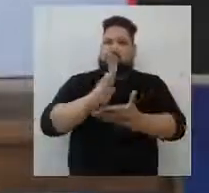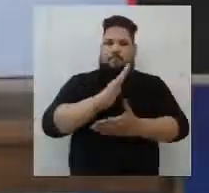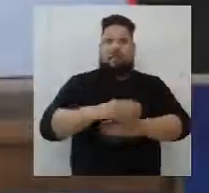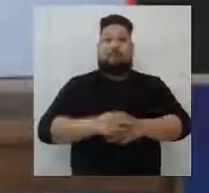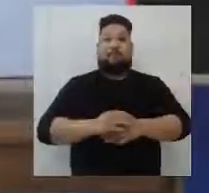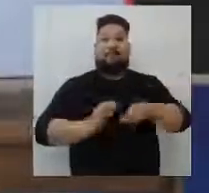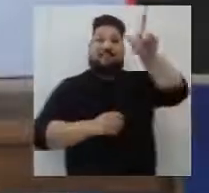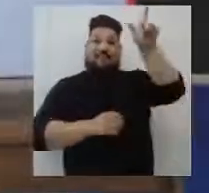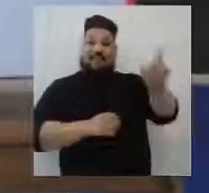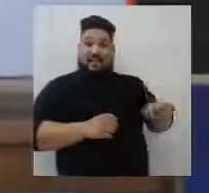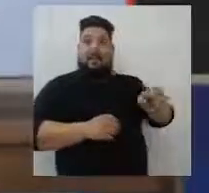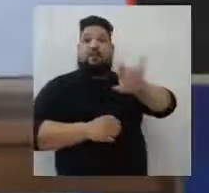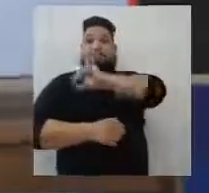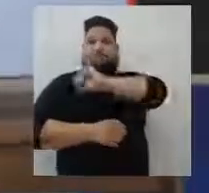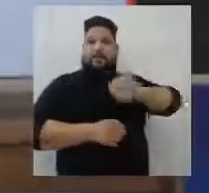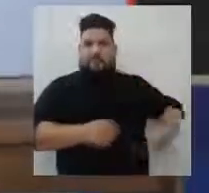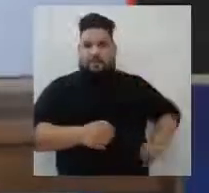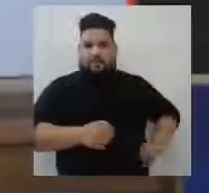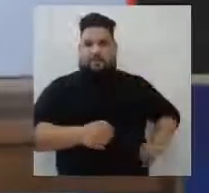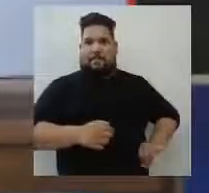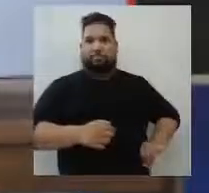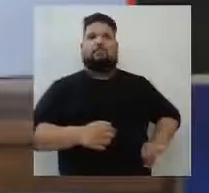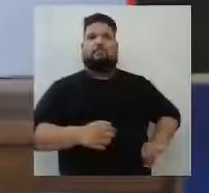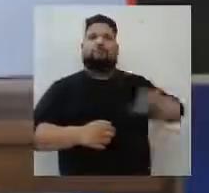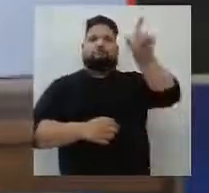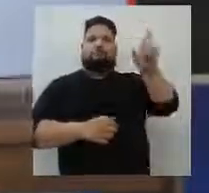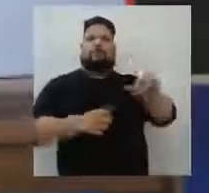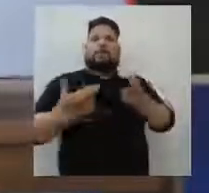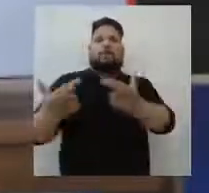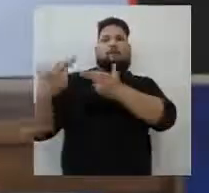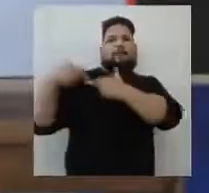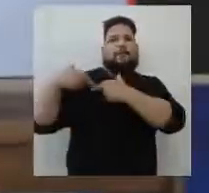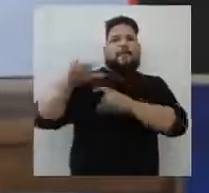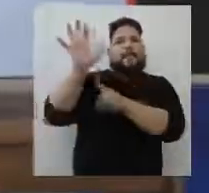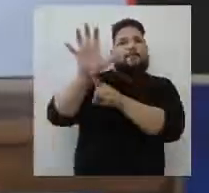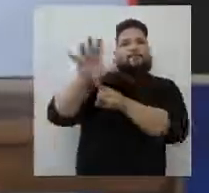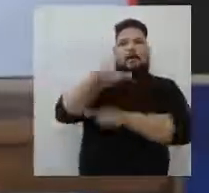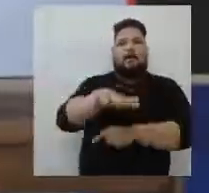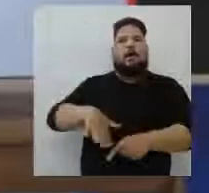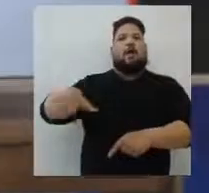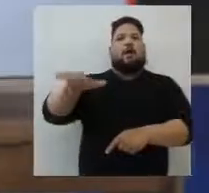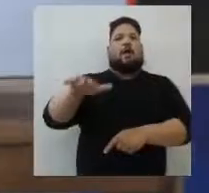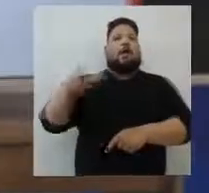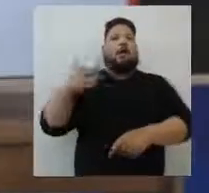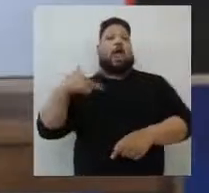o imperador ele vai interferir nas questões religiosas.